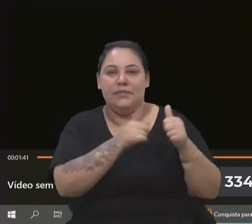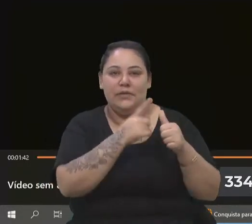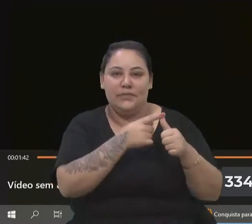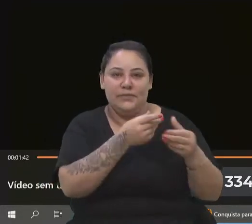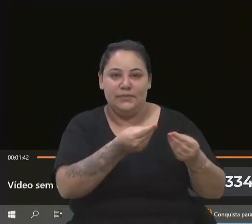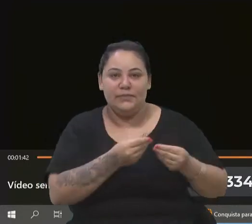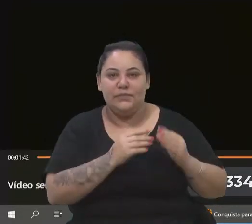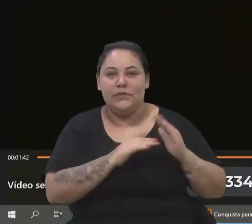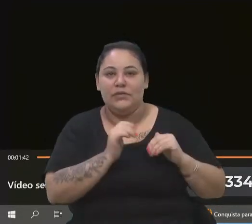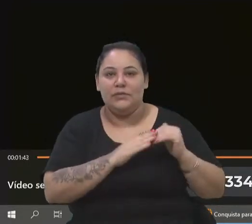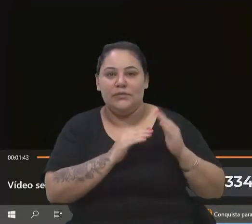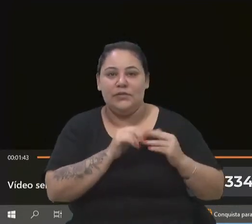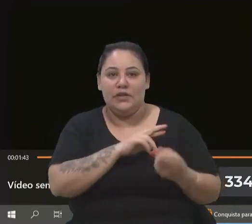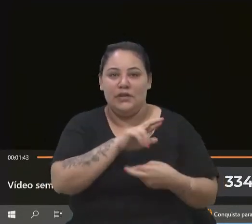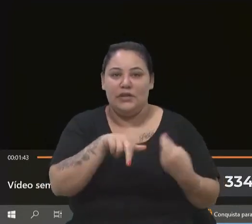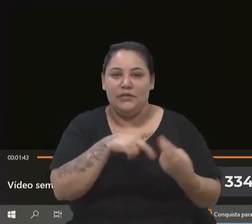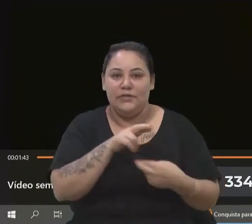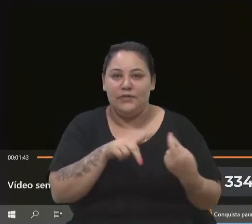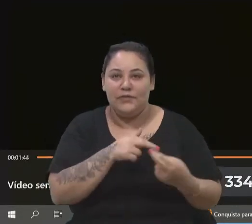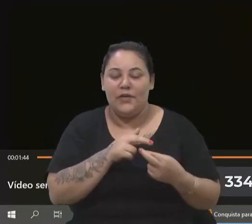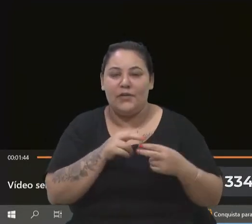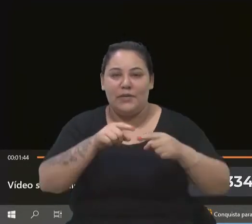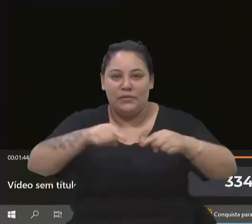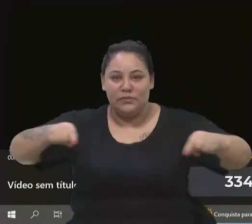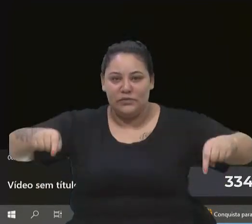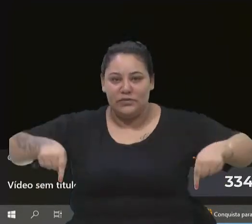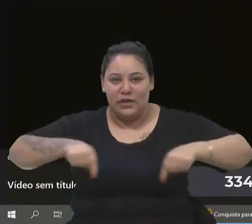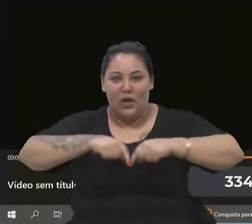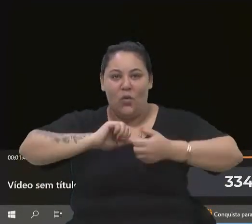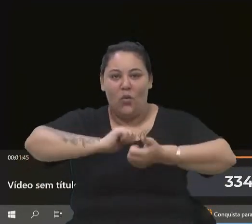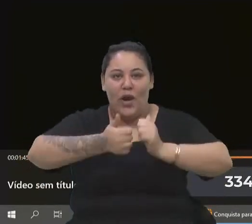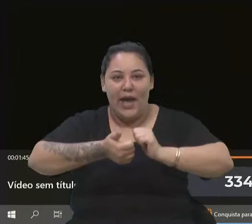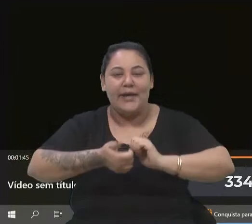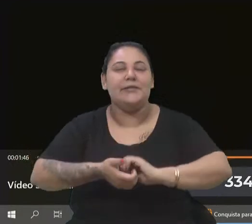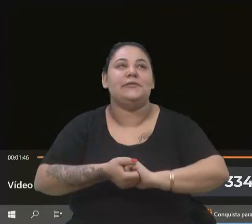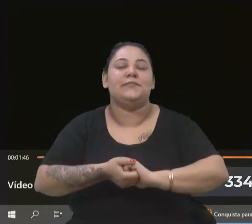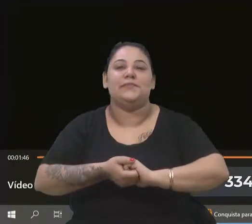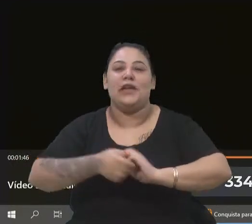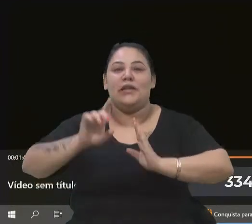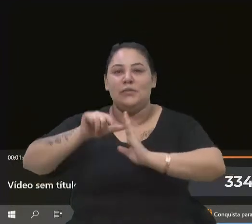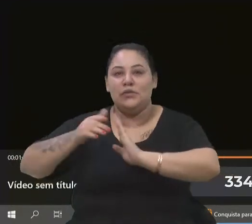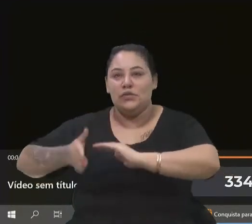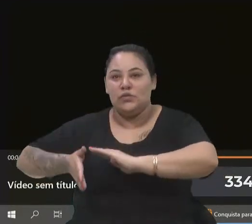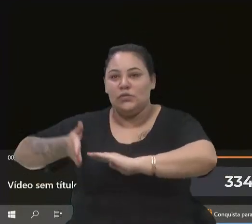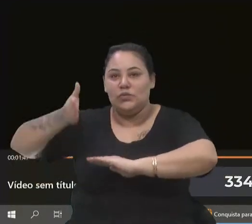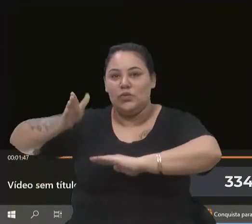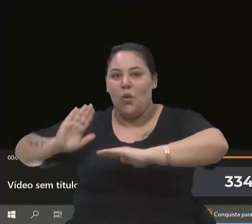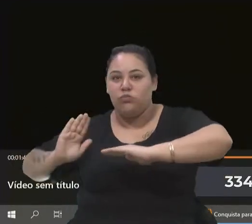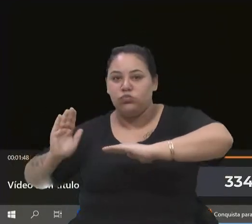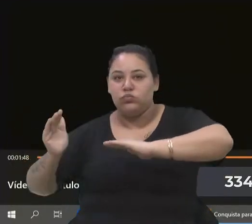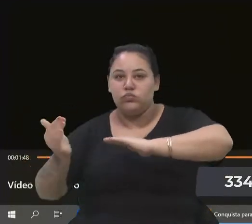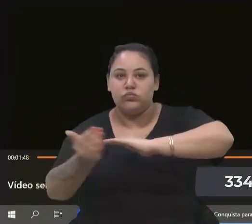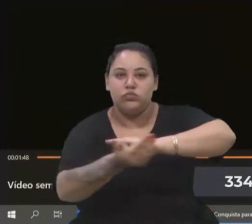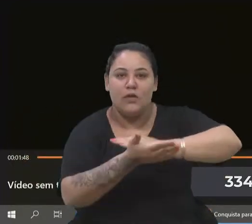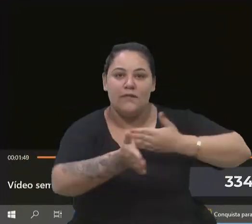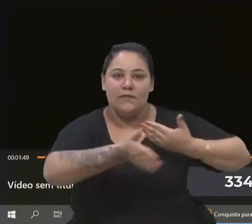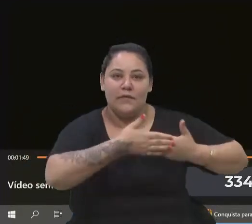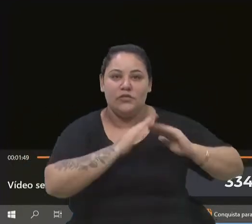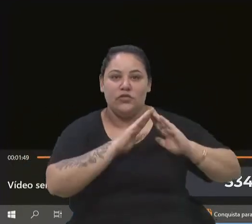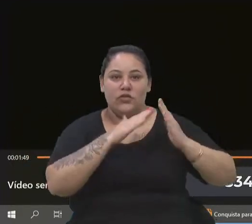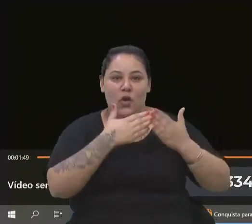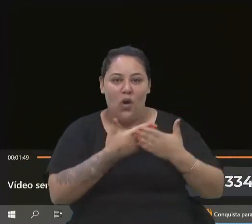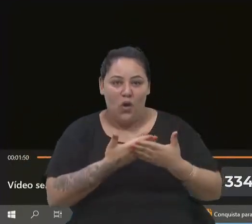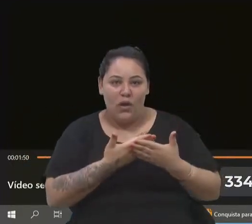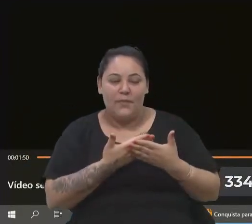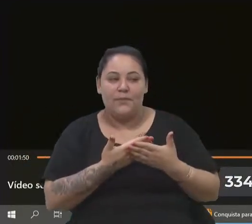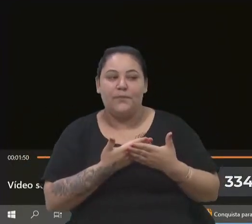obra da reforma de toda a nossa quadra, aí o muro que fecha a escola, aí agora